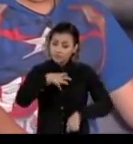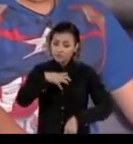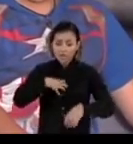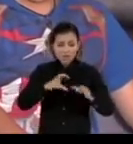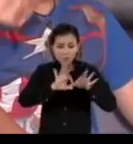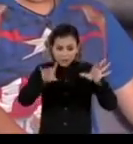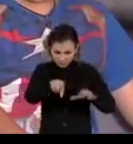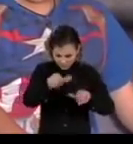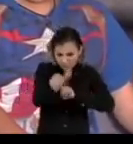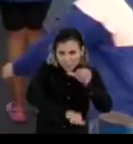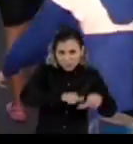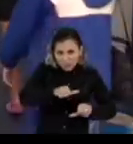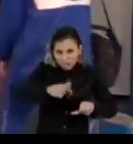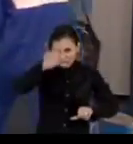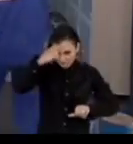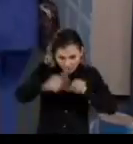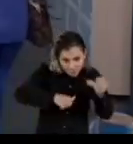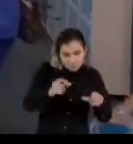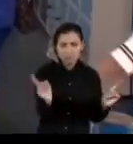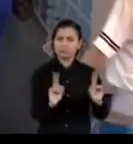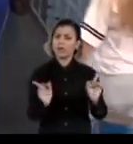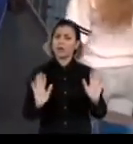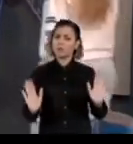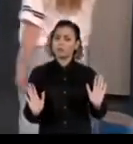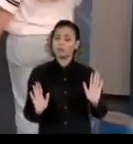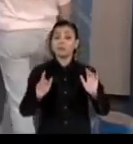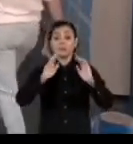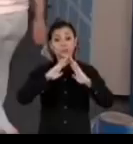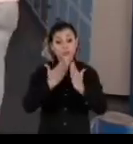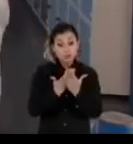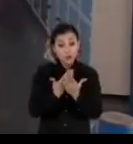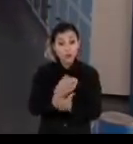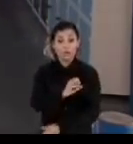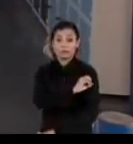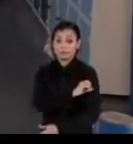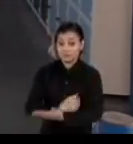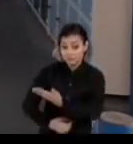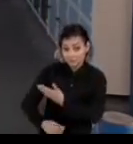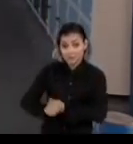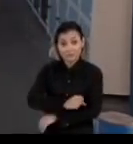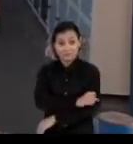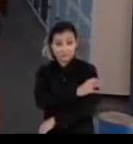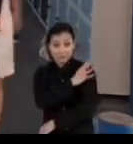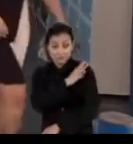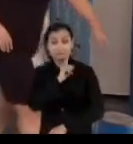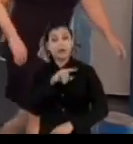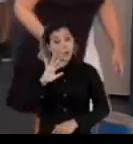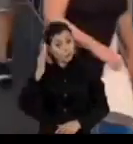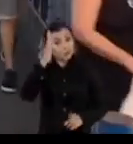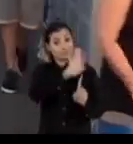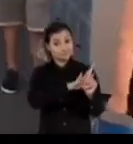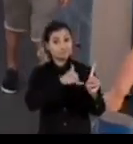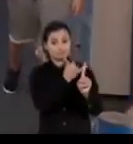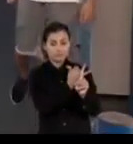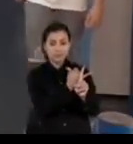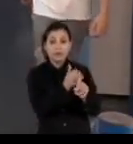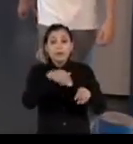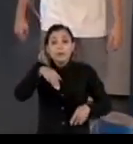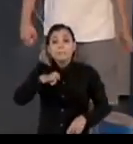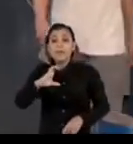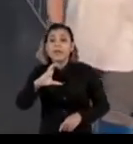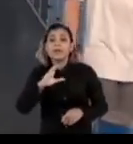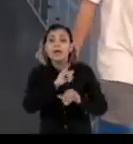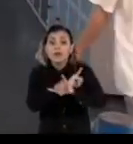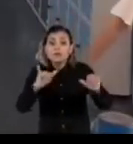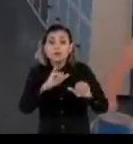você não precisa mudar por ninguém. O ambiente escolar é um dos locais mais suscetíveis para esse tipo de ocorrência. Segundo o MEC, a cada 10 alunos,